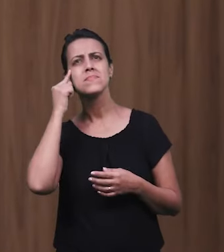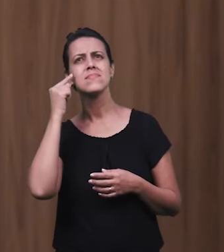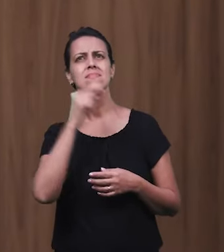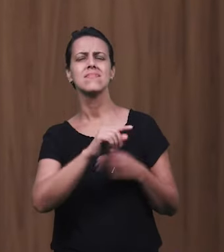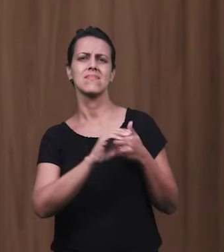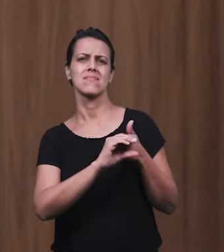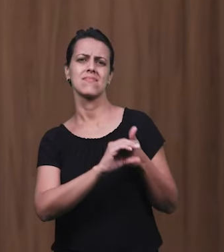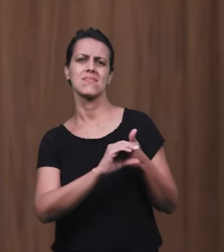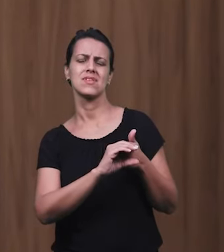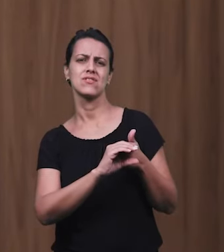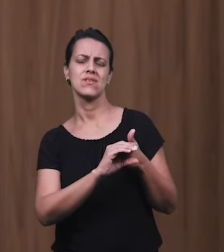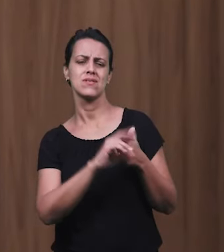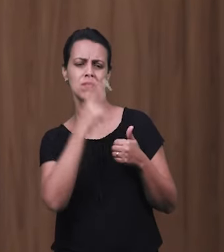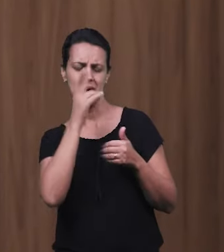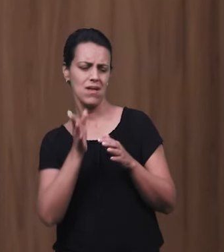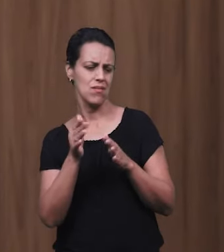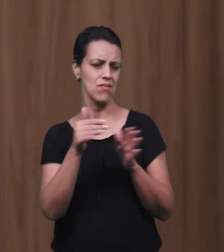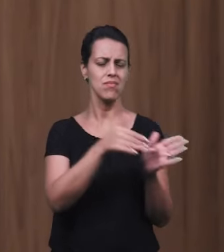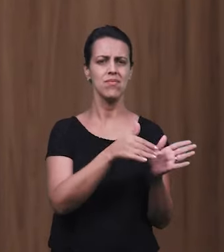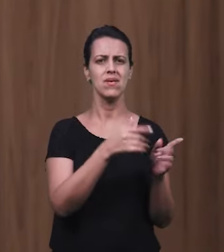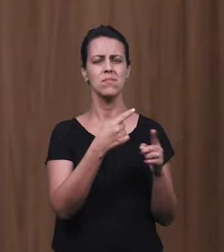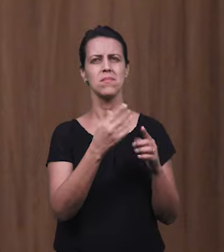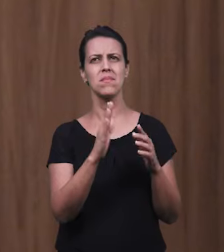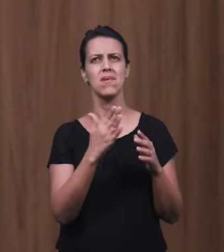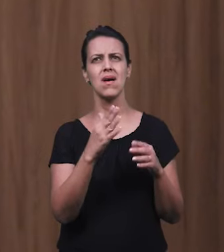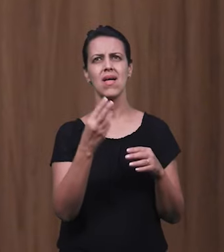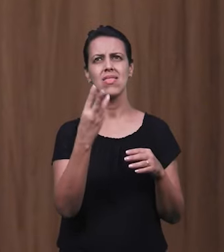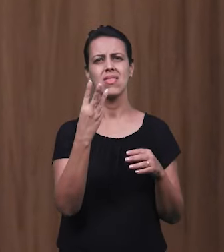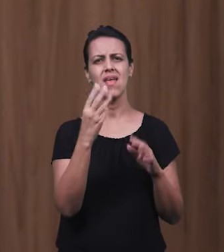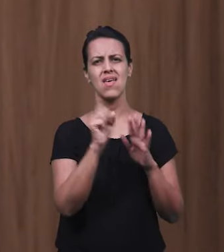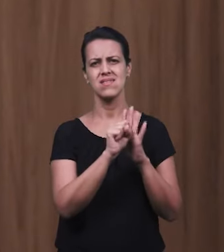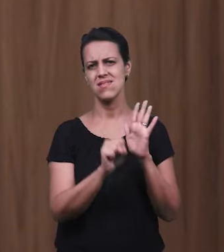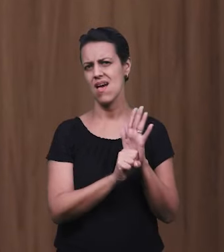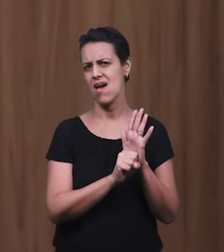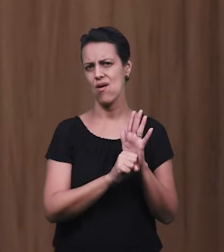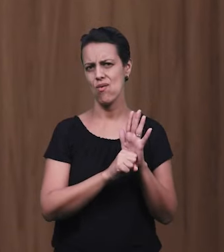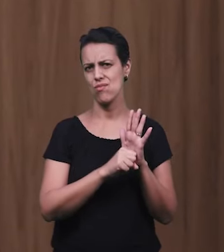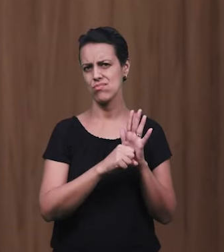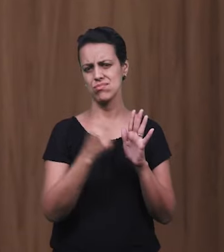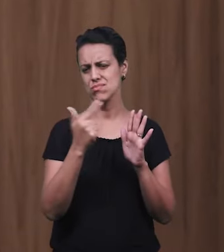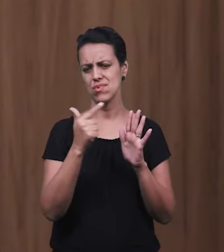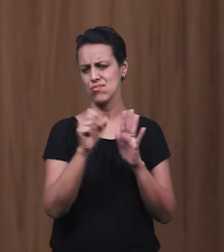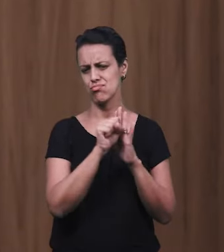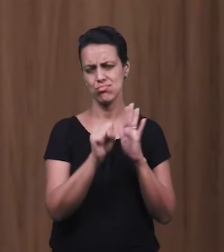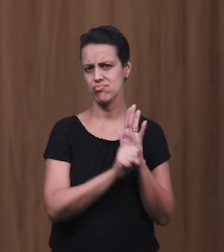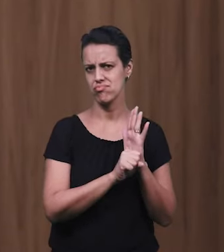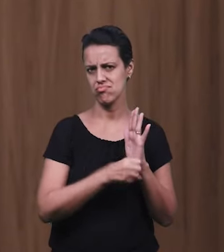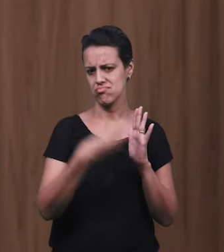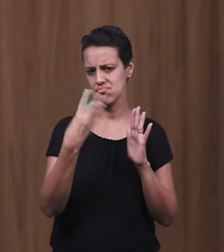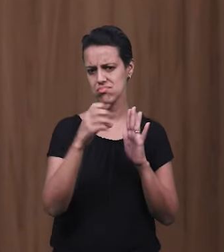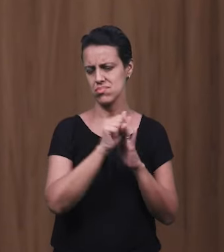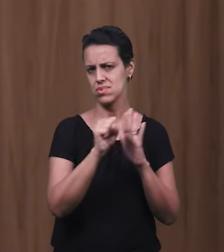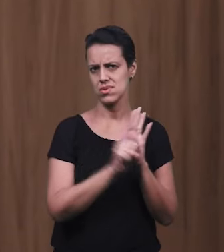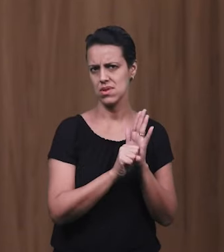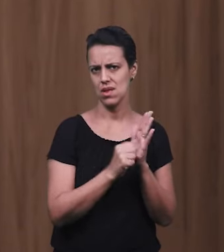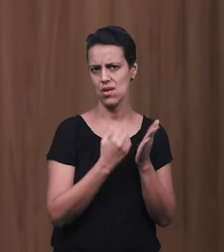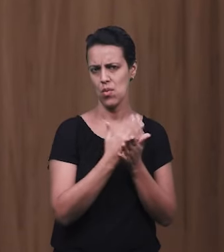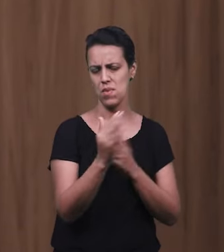cristianismo foi a partir do terceiro século, do segundo século, com a entrada de ensinos